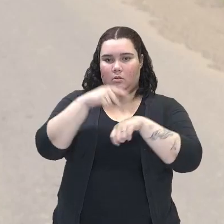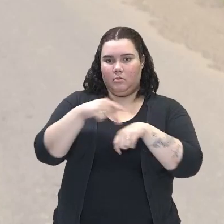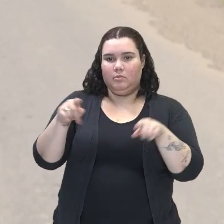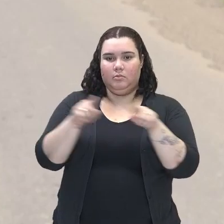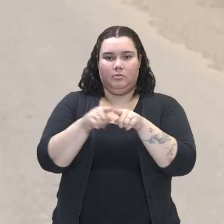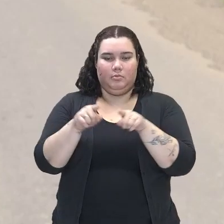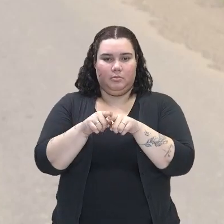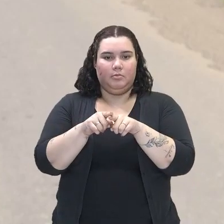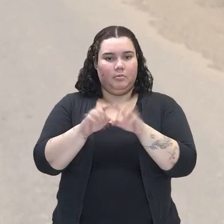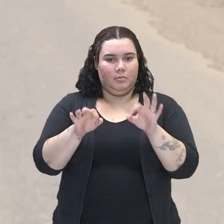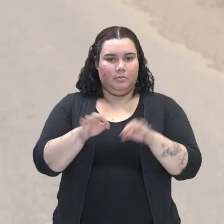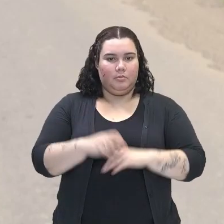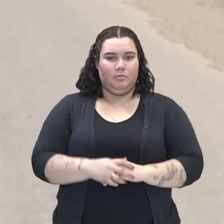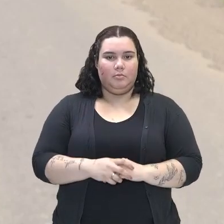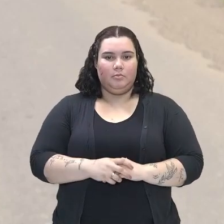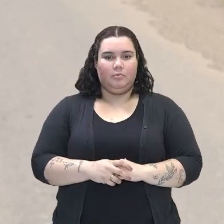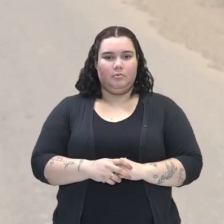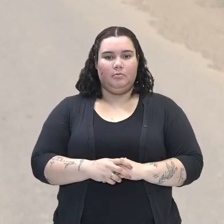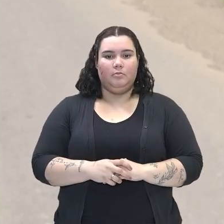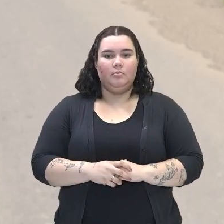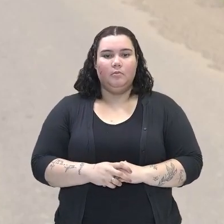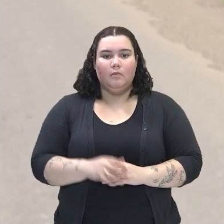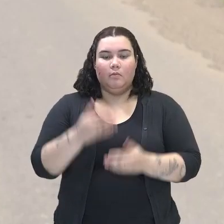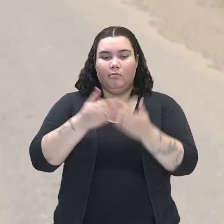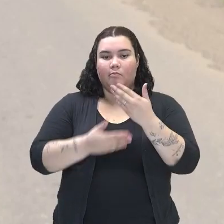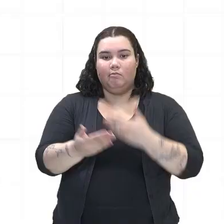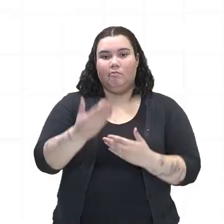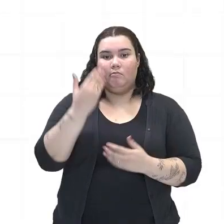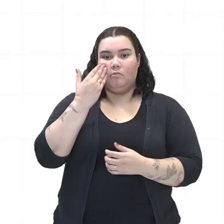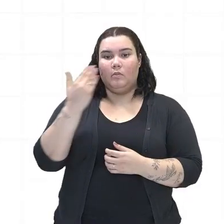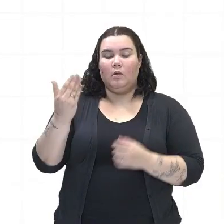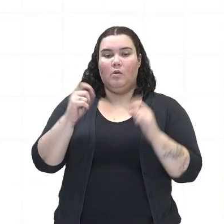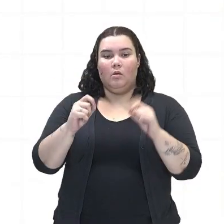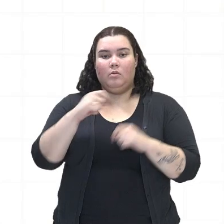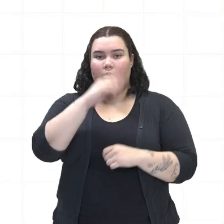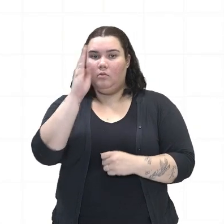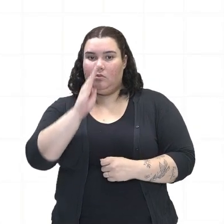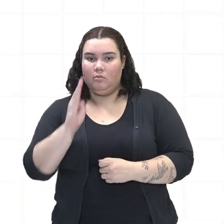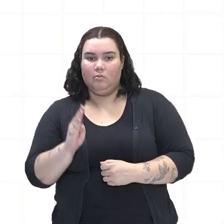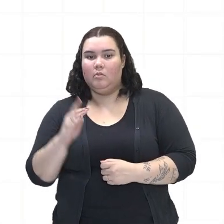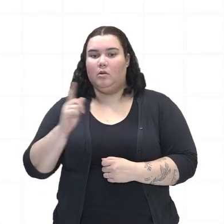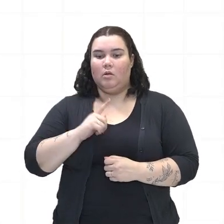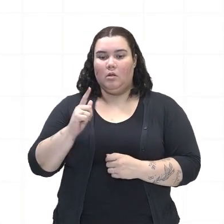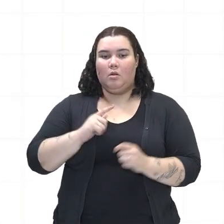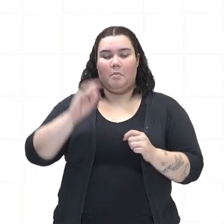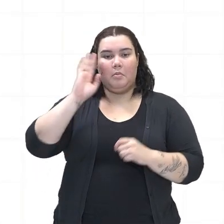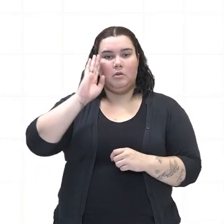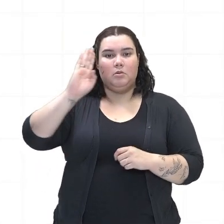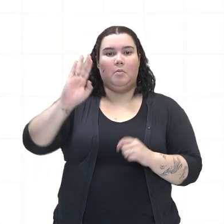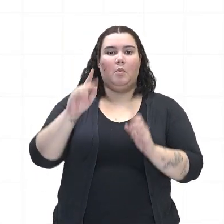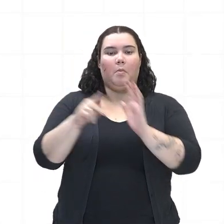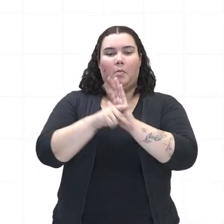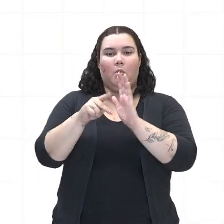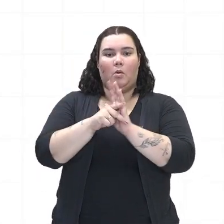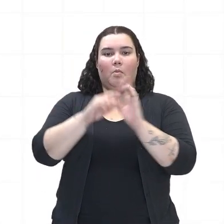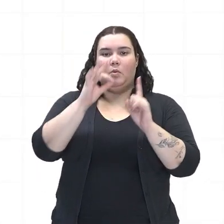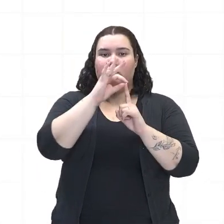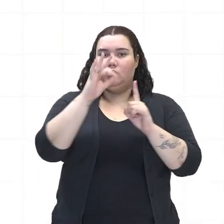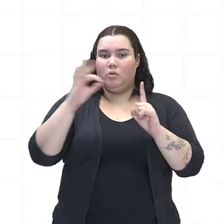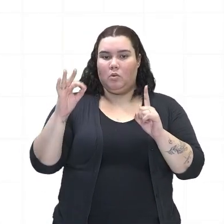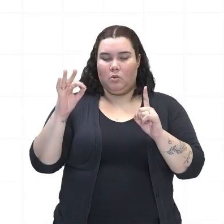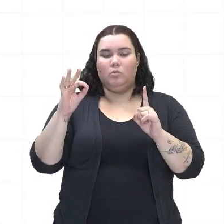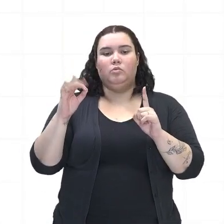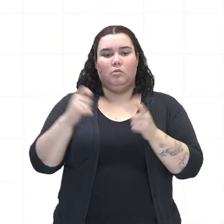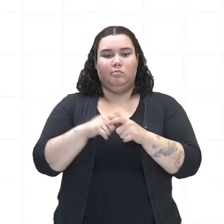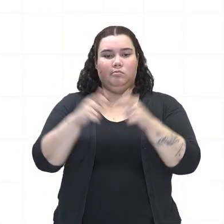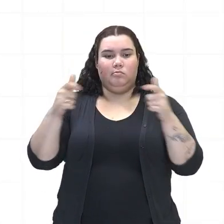da agropecuária. Vamos continuar verificando ali, o Brasil ele é o maior produtor de soja, né? Maior produtor de soja, maior safra